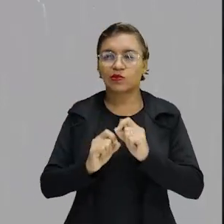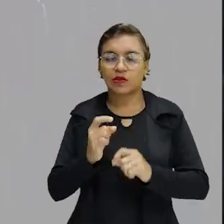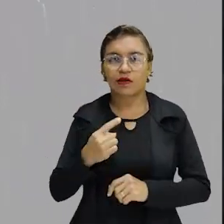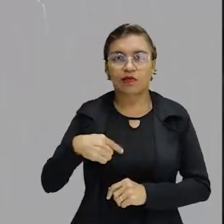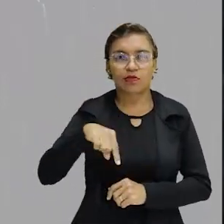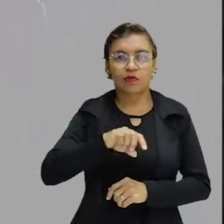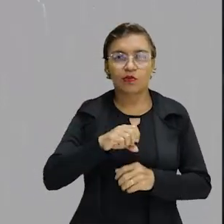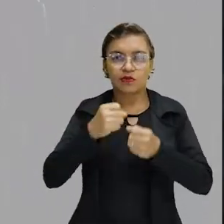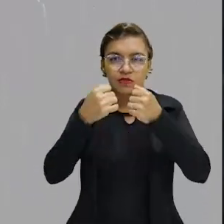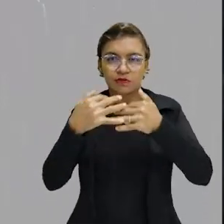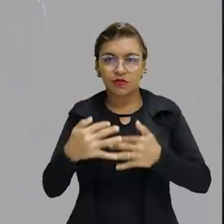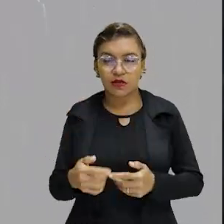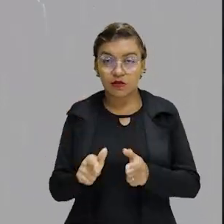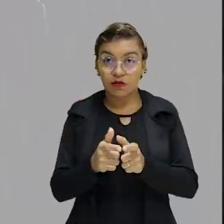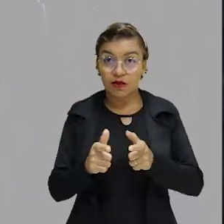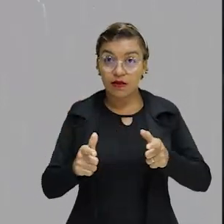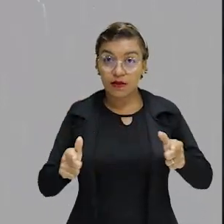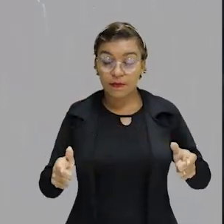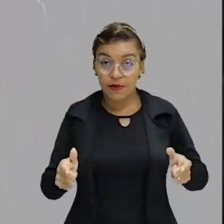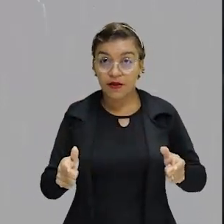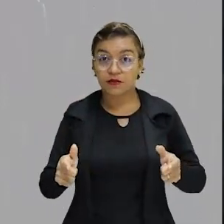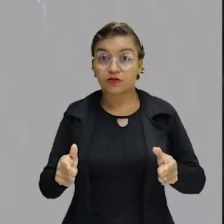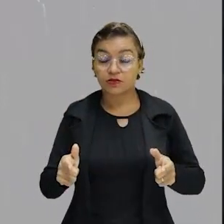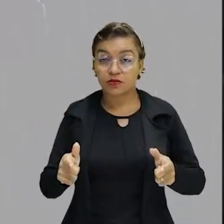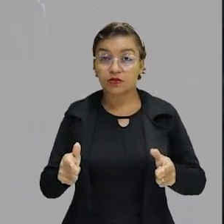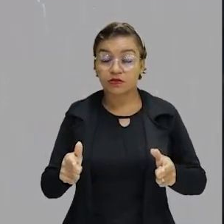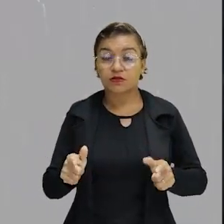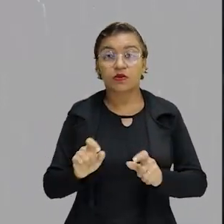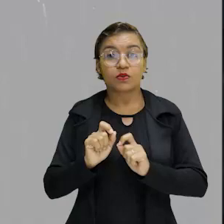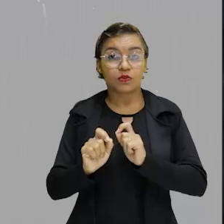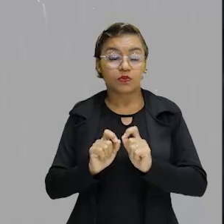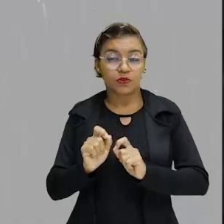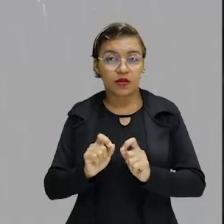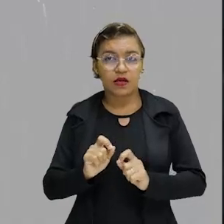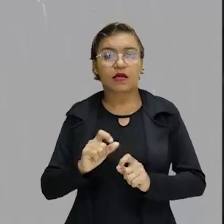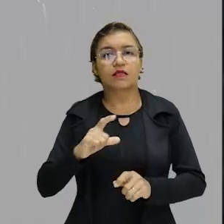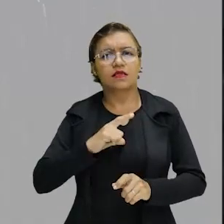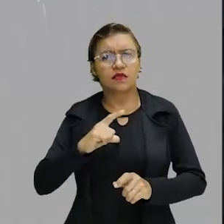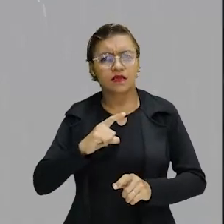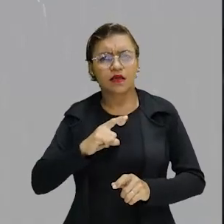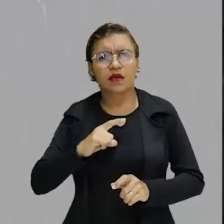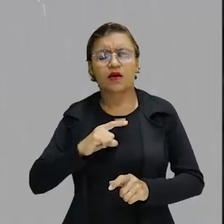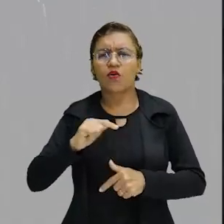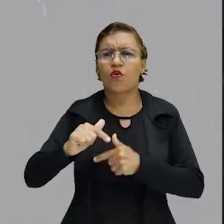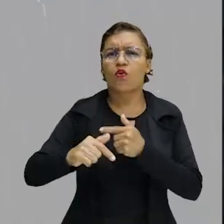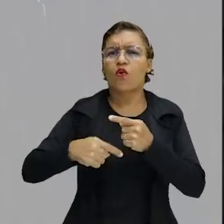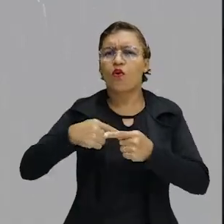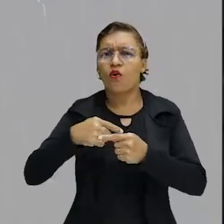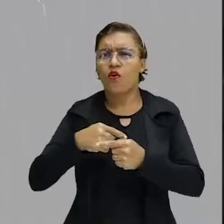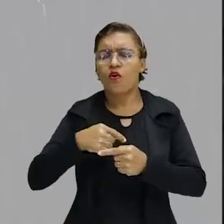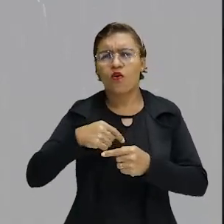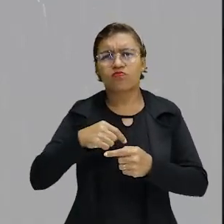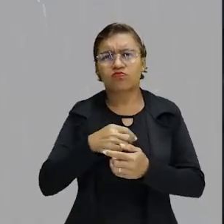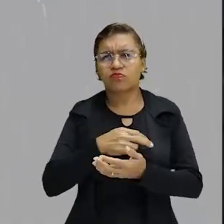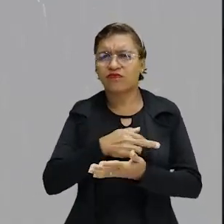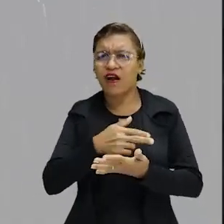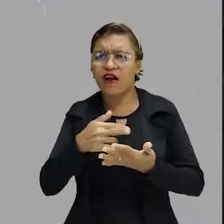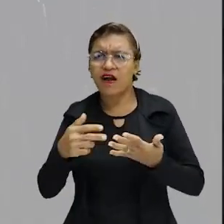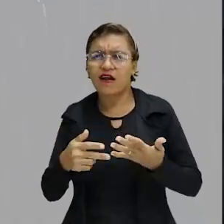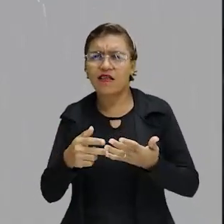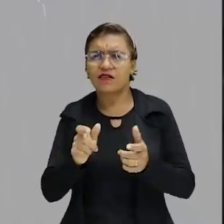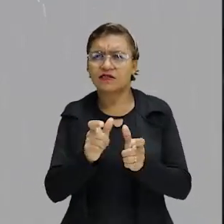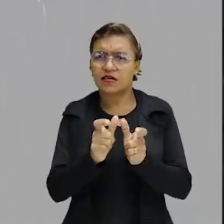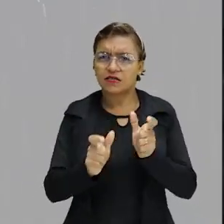tratando da gramática normativa. Socialmente, a gente já sabe que já tem outras designações para pessoas que não se identificam nem com o gênero